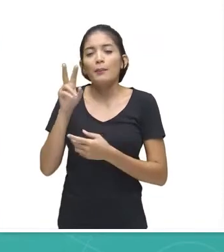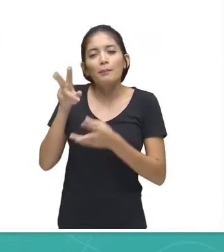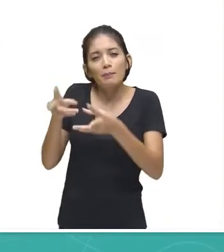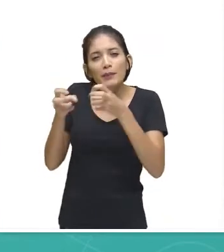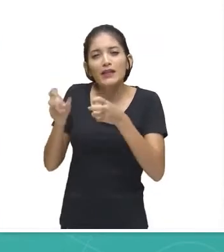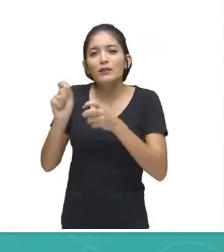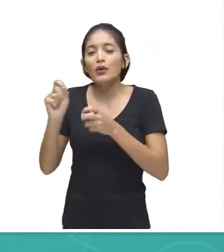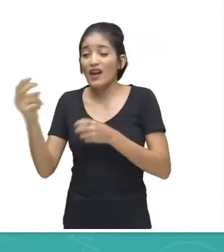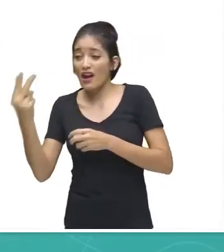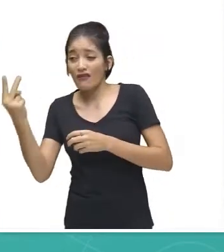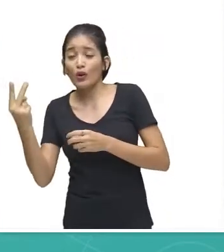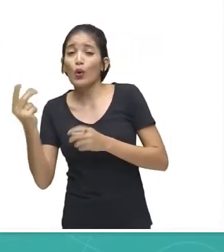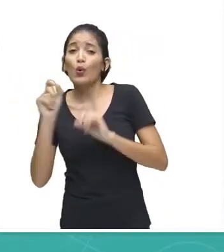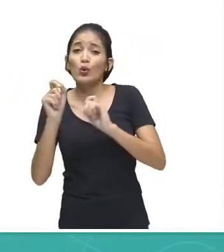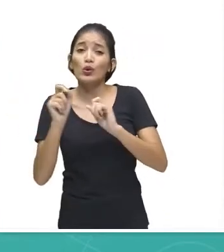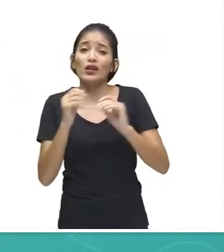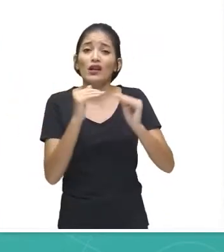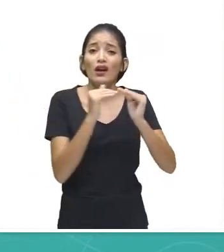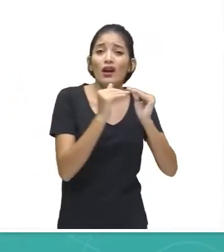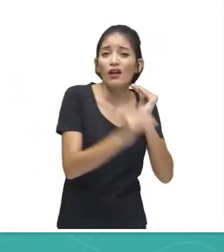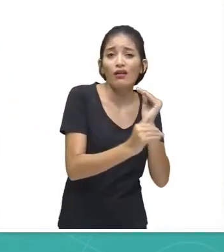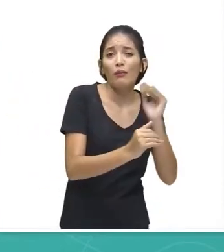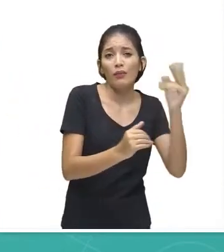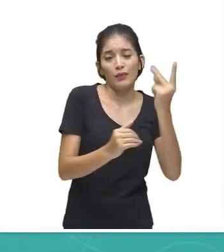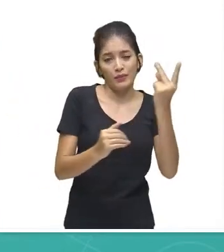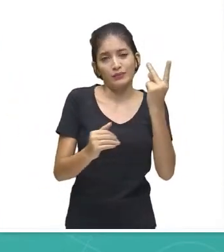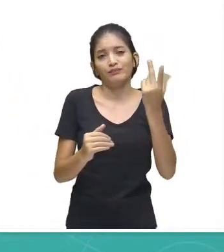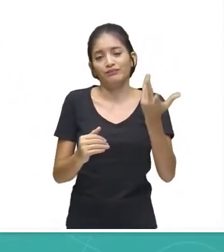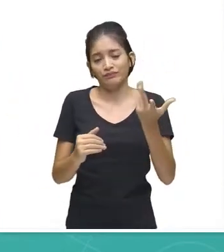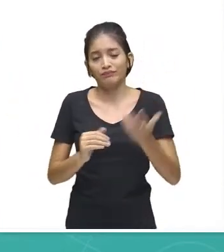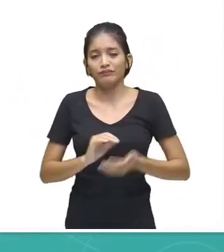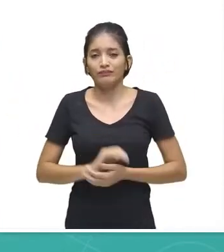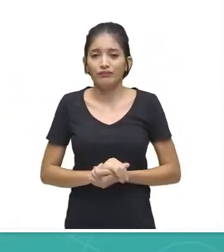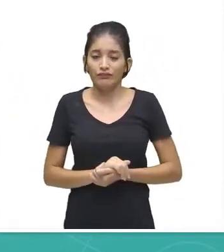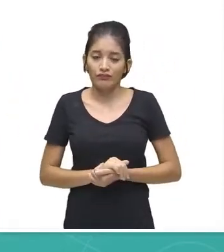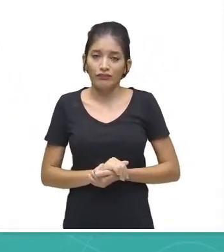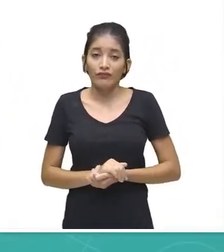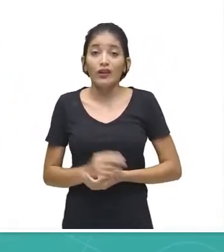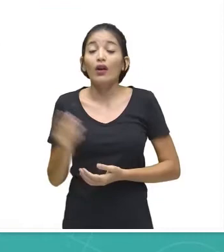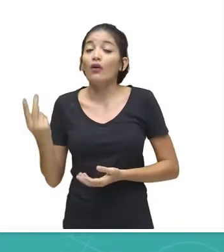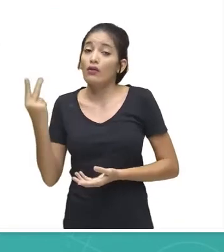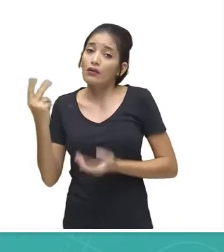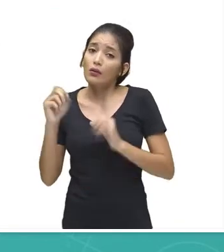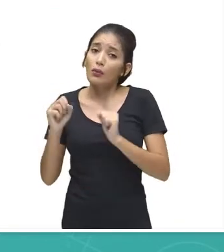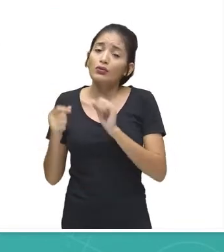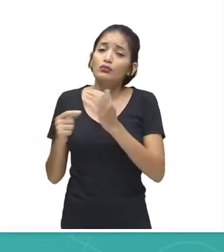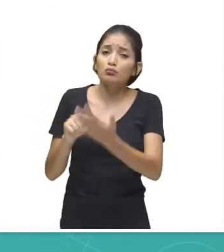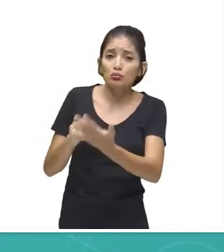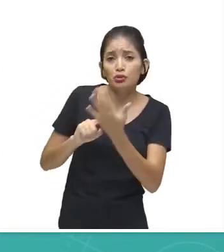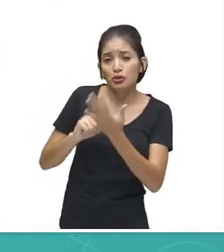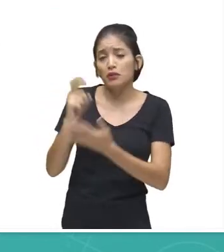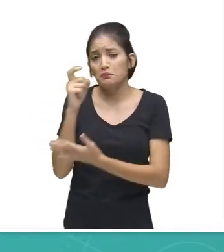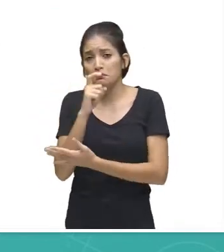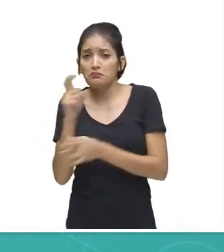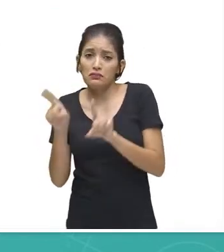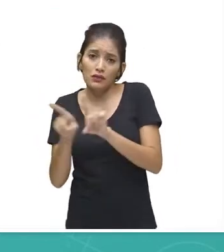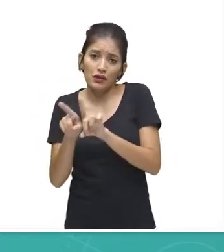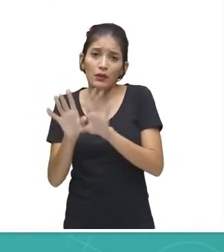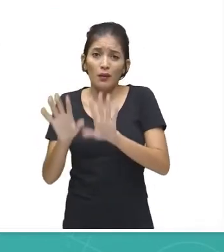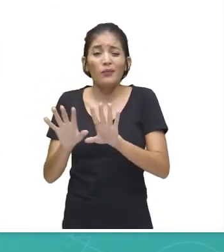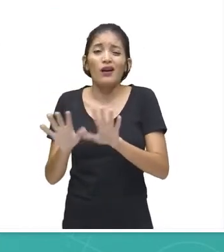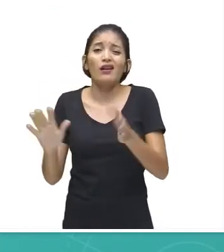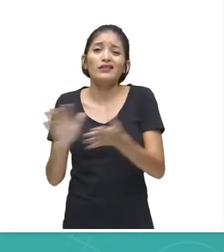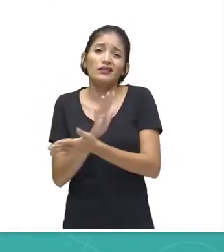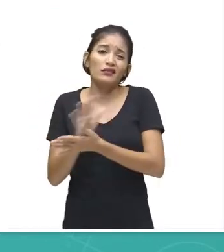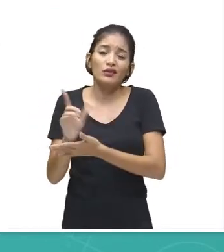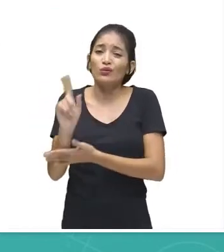algum momento, ele pode se apresentar bonito para nós, mas ele não vai trazer nada de bom para a